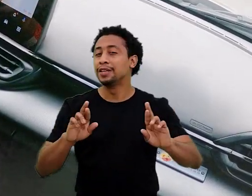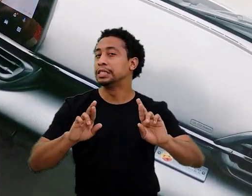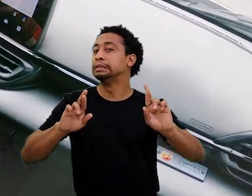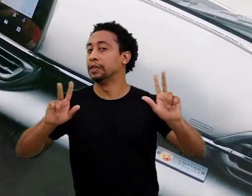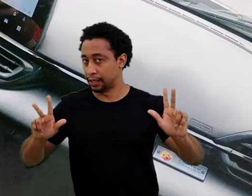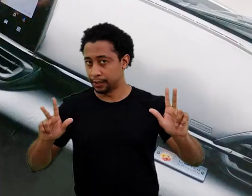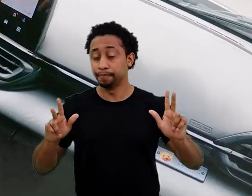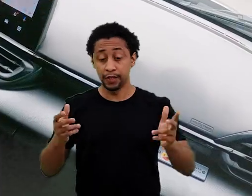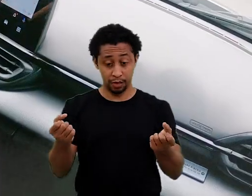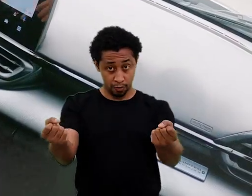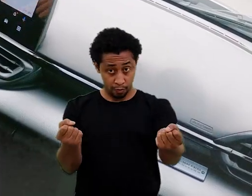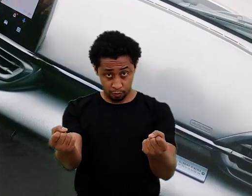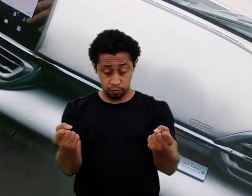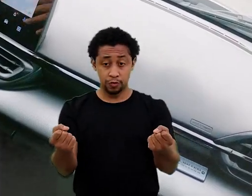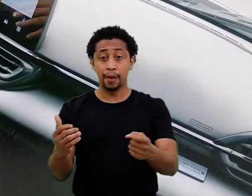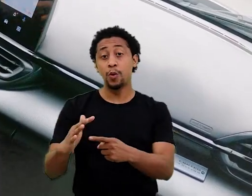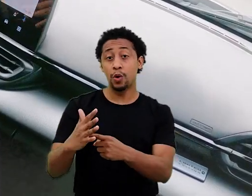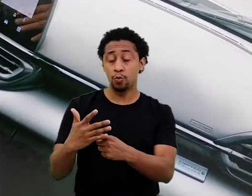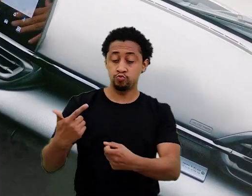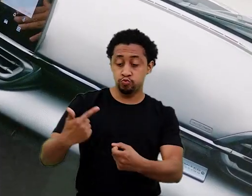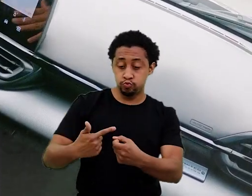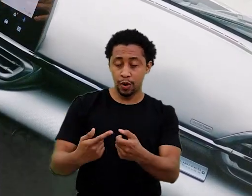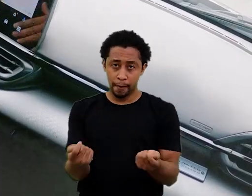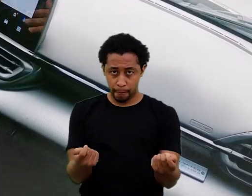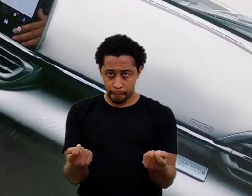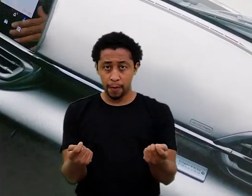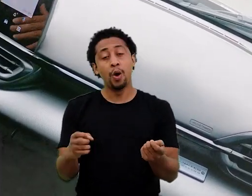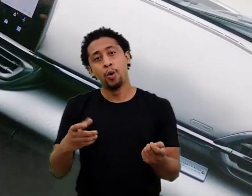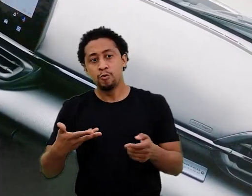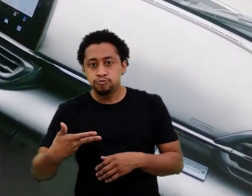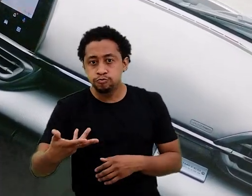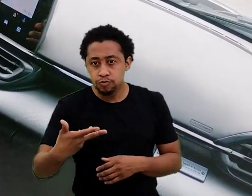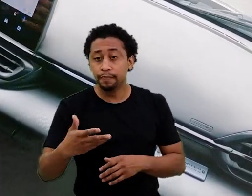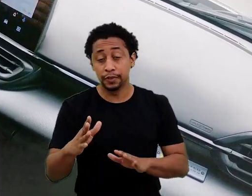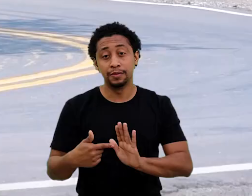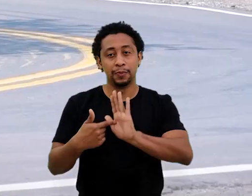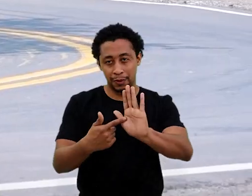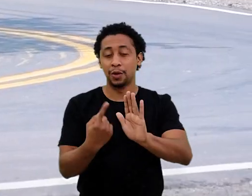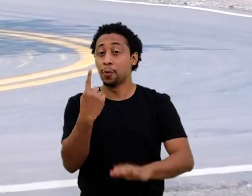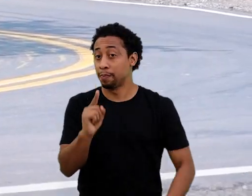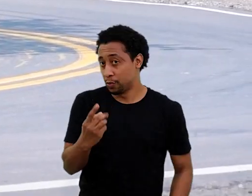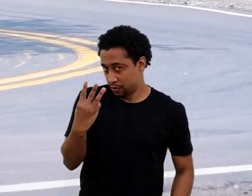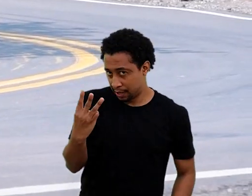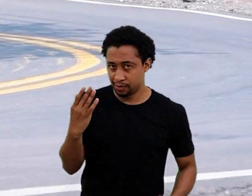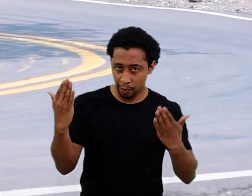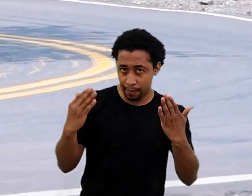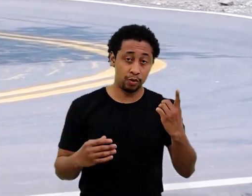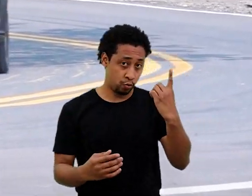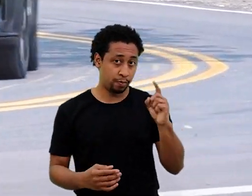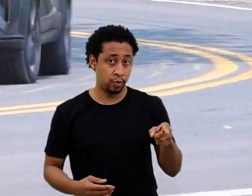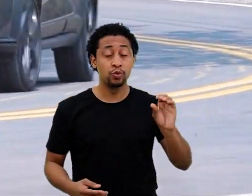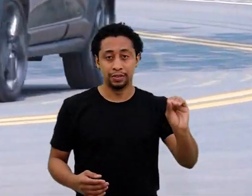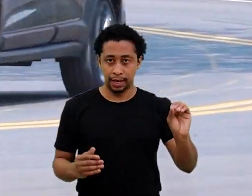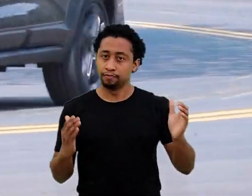consumo dessa versão aqui, que a gente está testando, que é a única que tem disponível, com o motor T270, 1.3 turbo, para 1.0, que é a